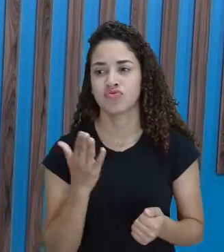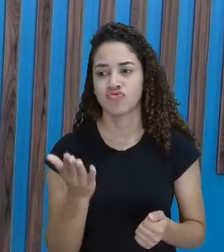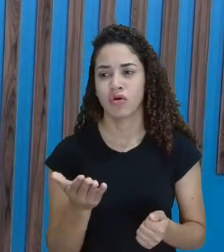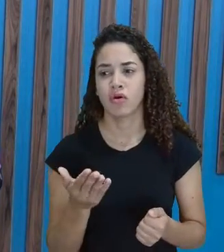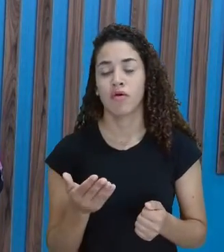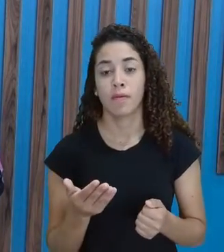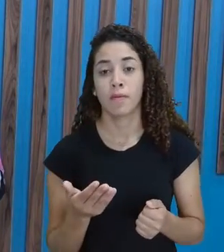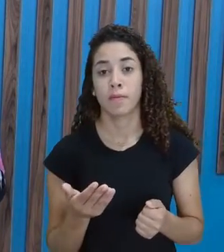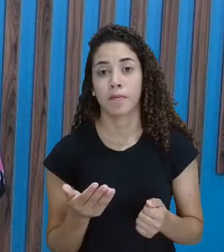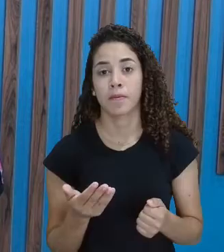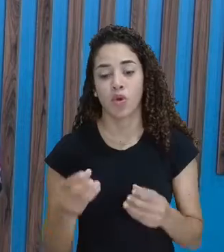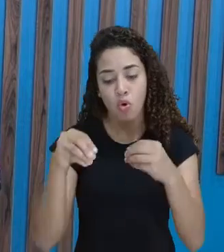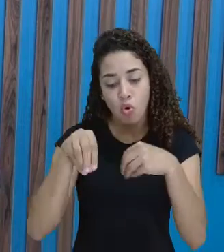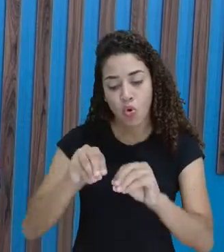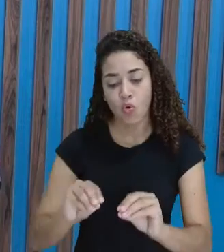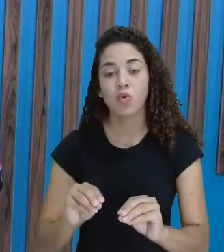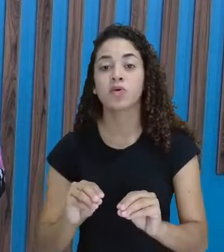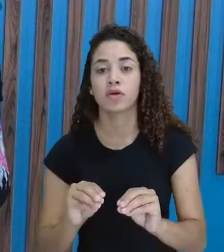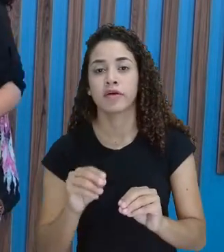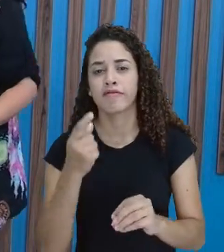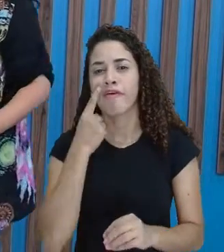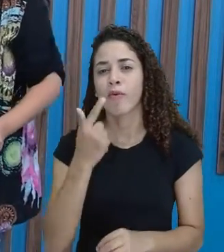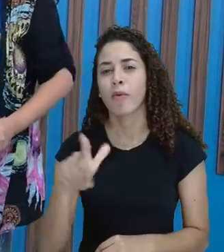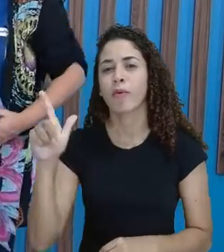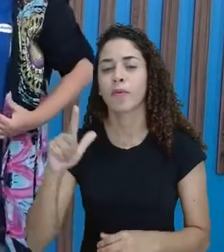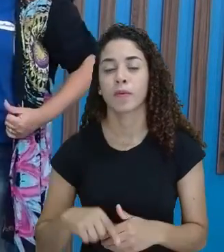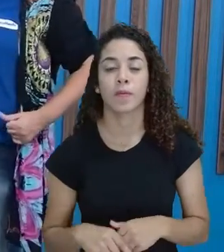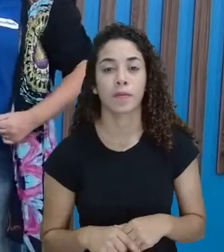aqui, distanciamento. Vou puxar outro, tá?